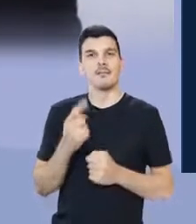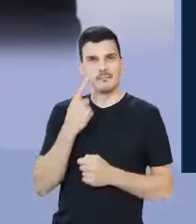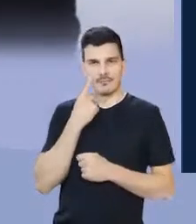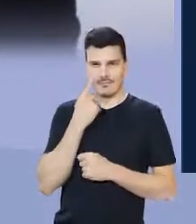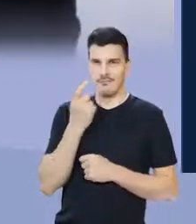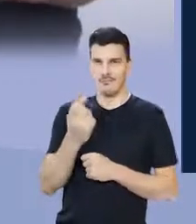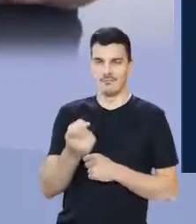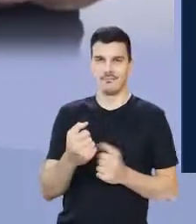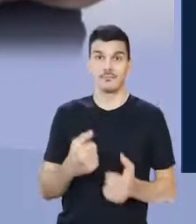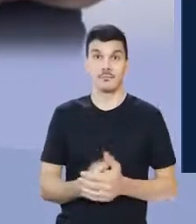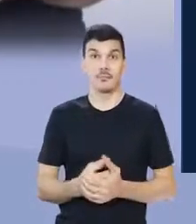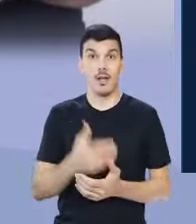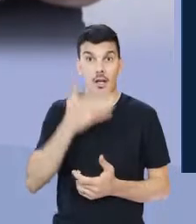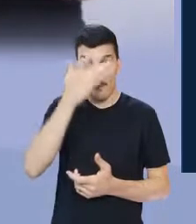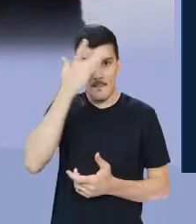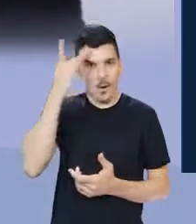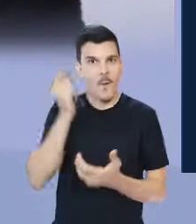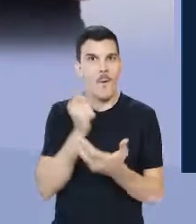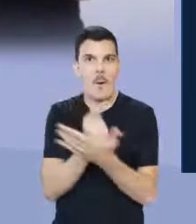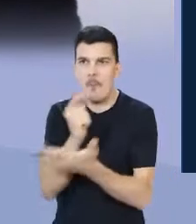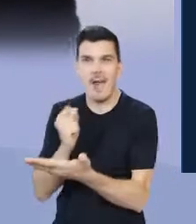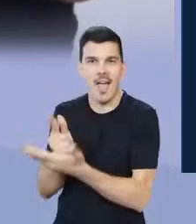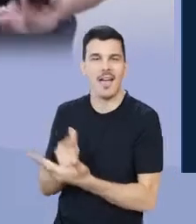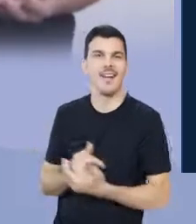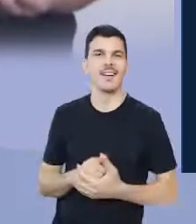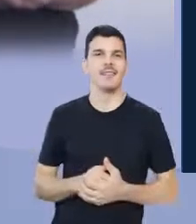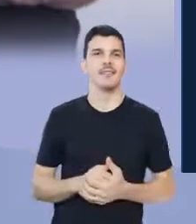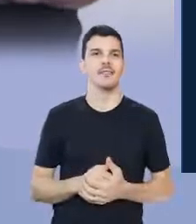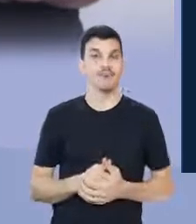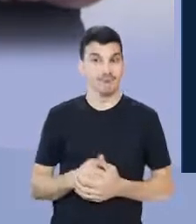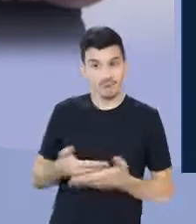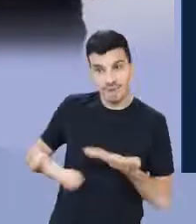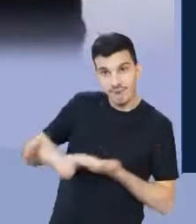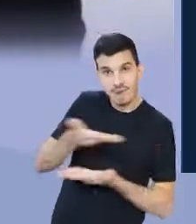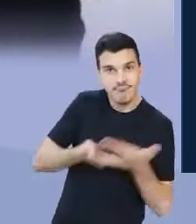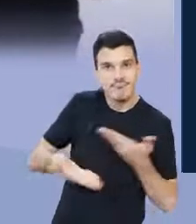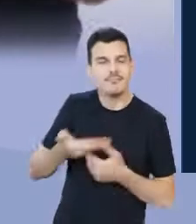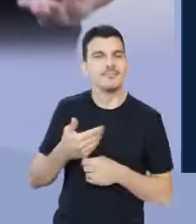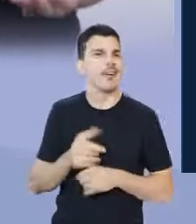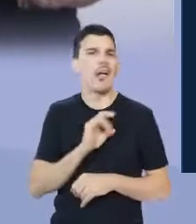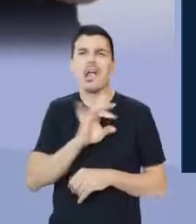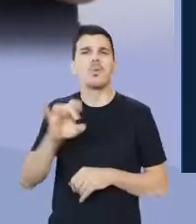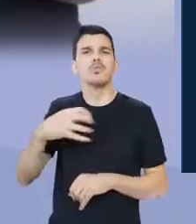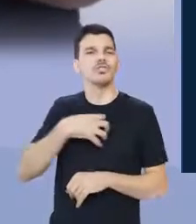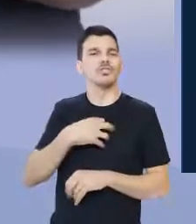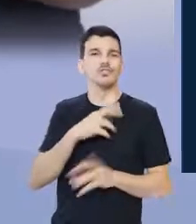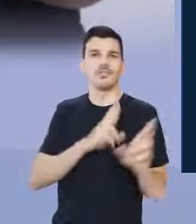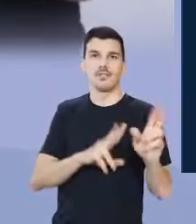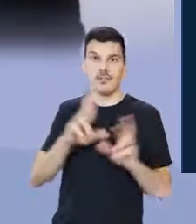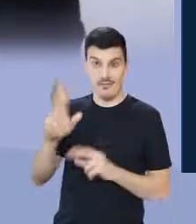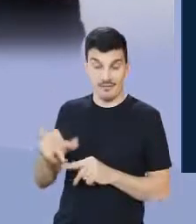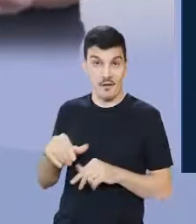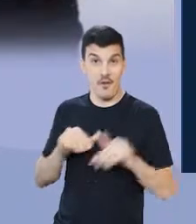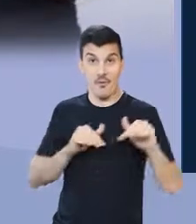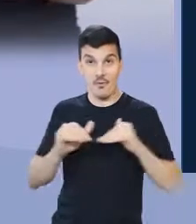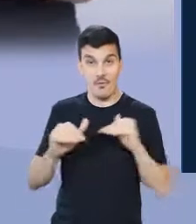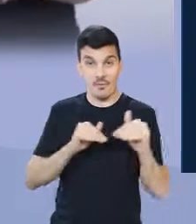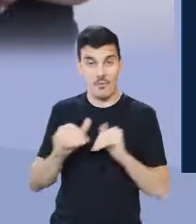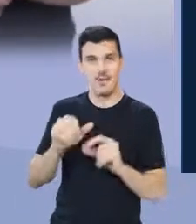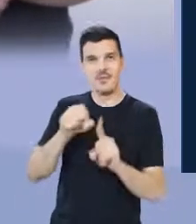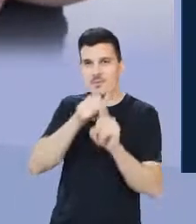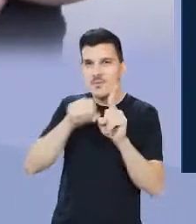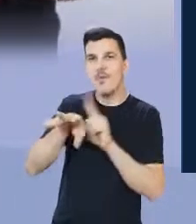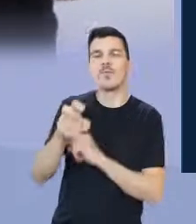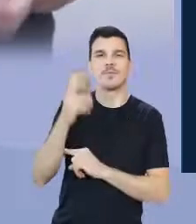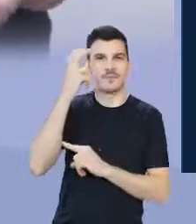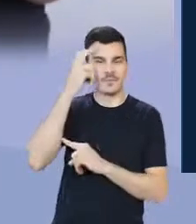eram muito interessantes. E as pessoas compravam, participavam ao seu modo desse